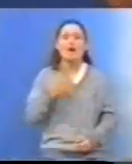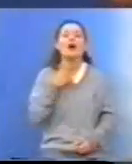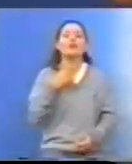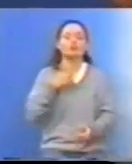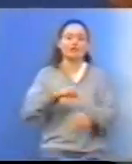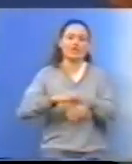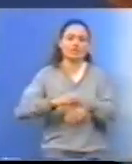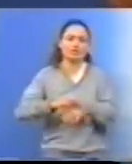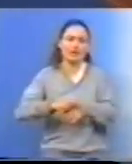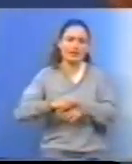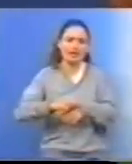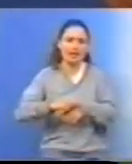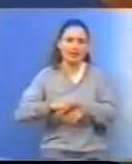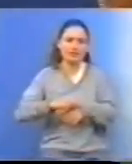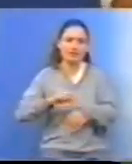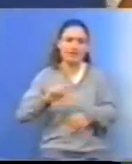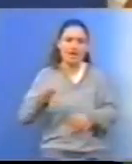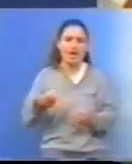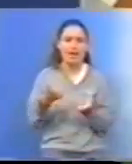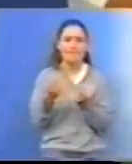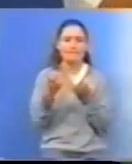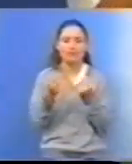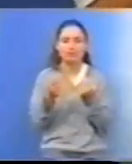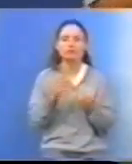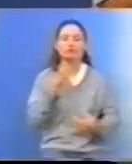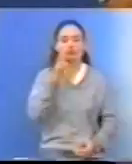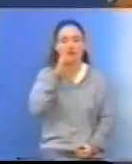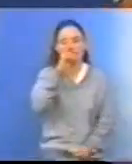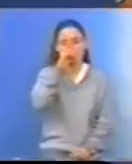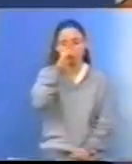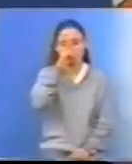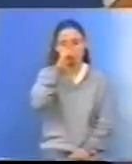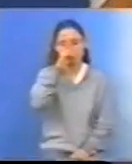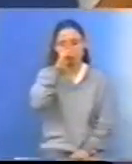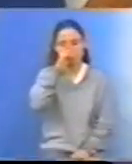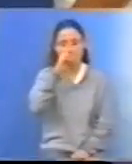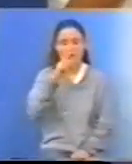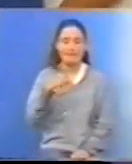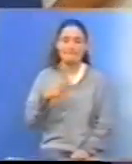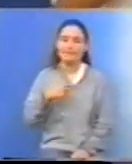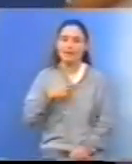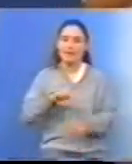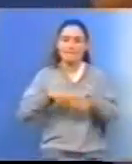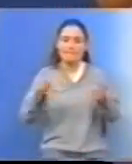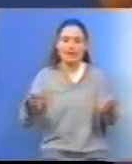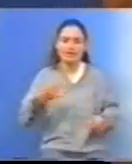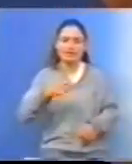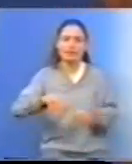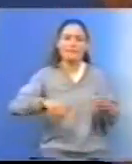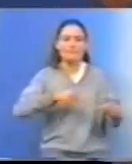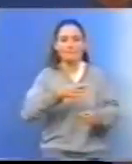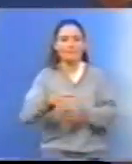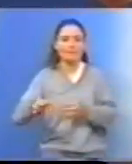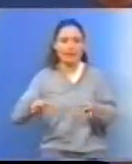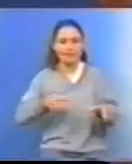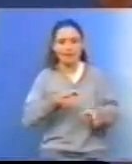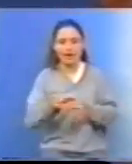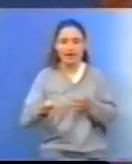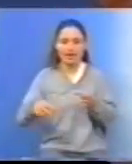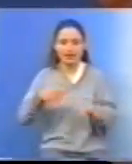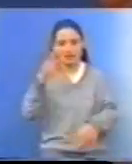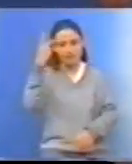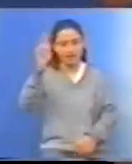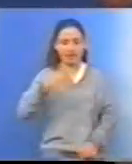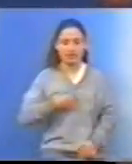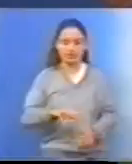dizia, prepare-se para o seu casamento. Olha, eu não sei que, nem o que, que o padre pensa disso. Mas eu dou o maior